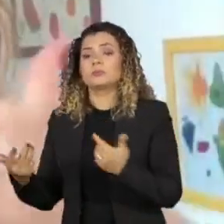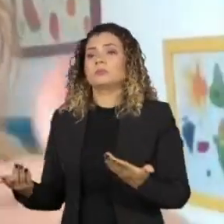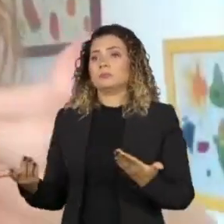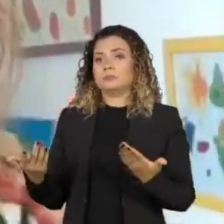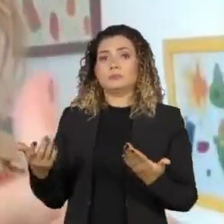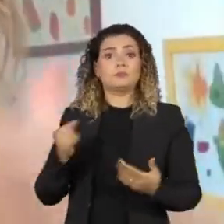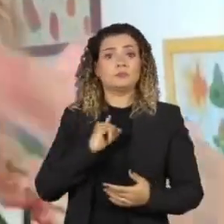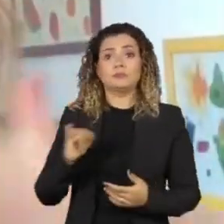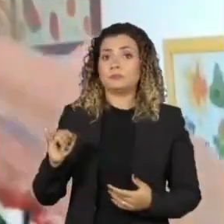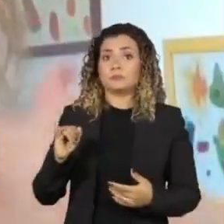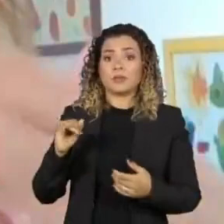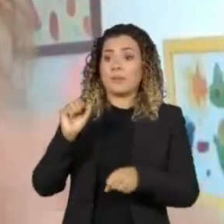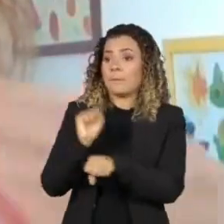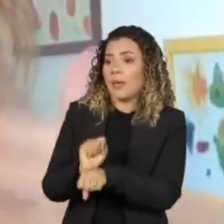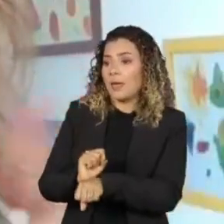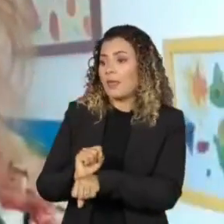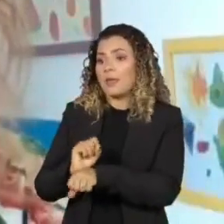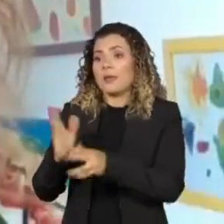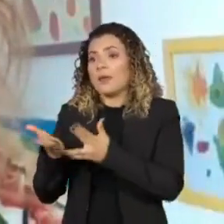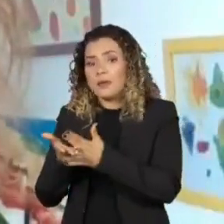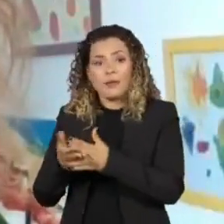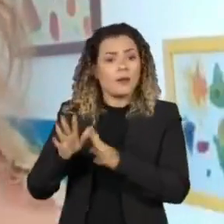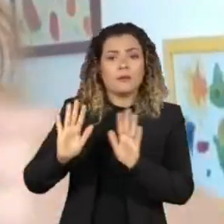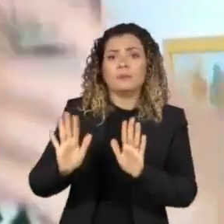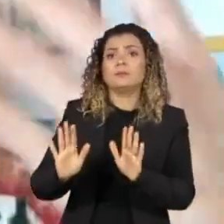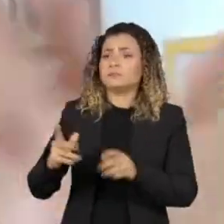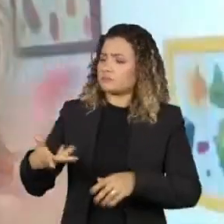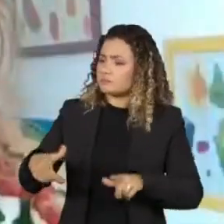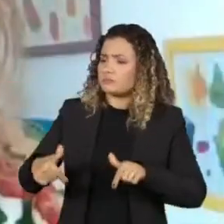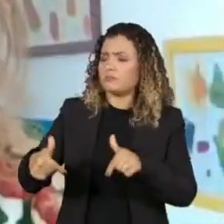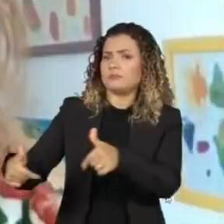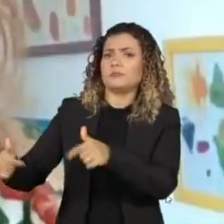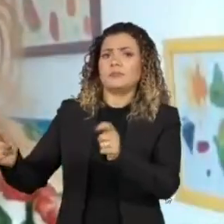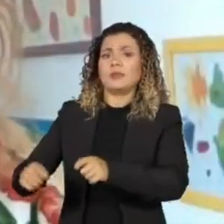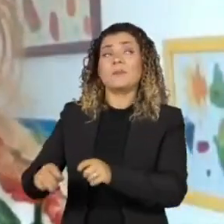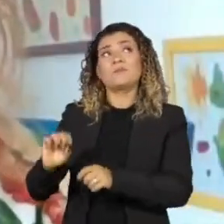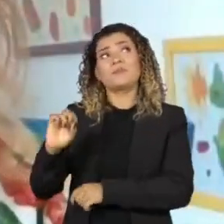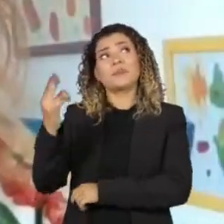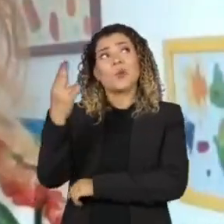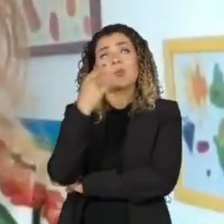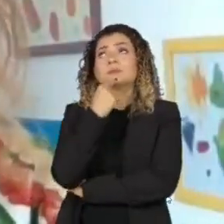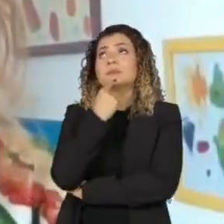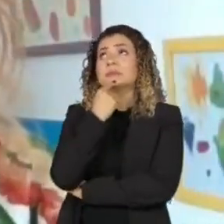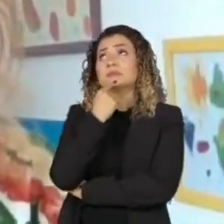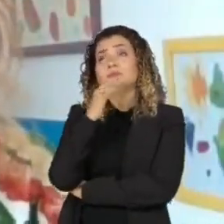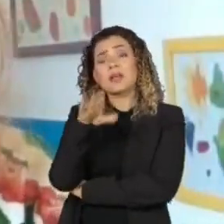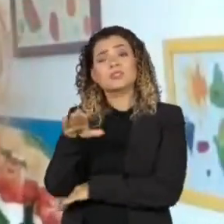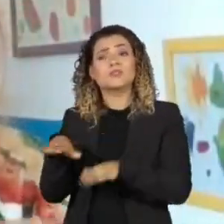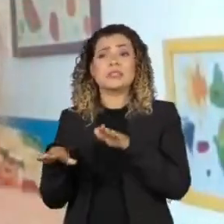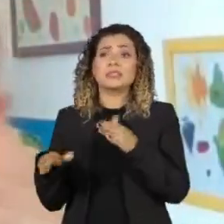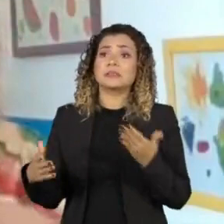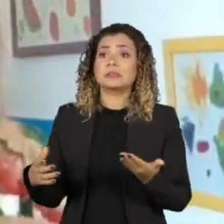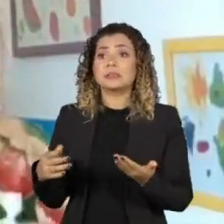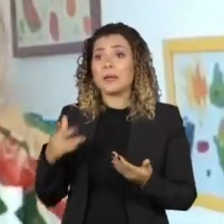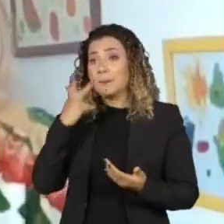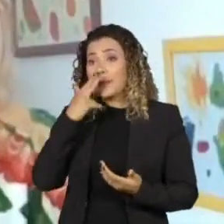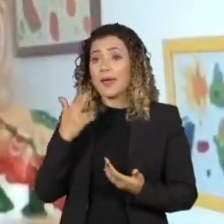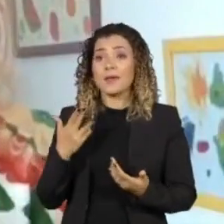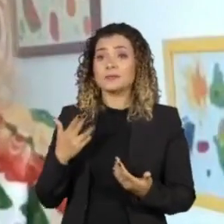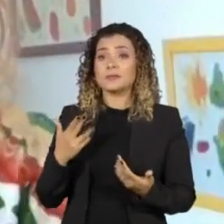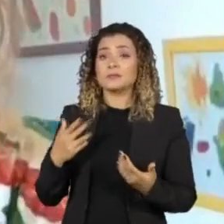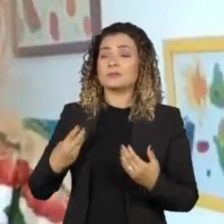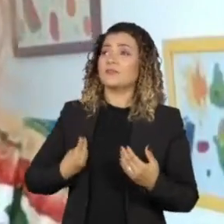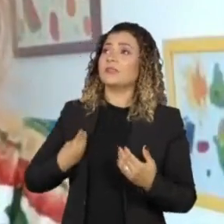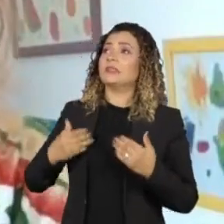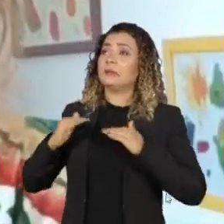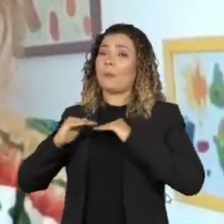quanto menos pausas, mais a gente consegue ser produtivo, e até uma ideia de que a gente, às vezes, confere um certo status